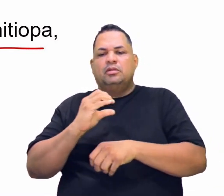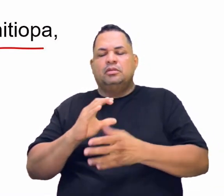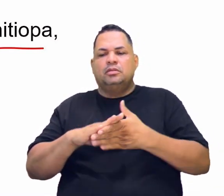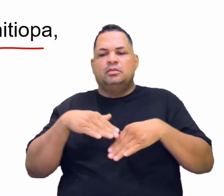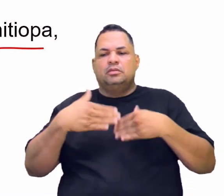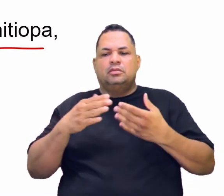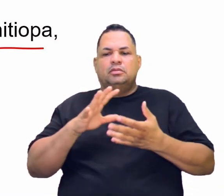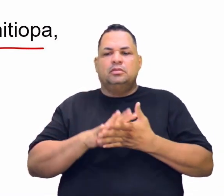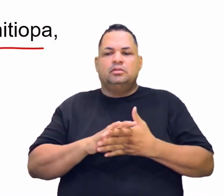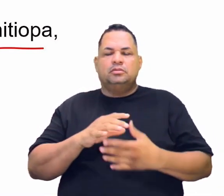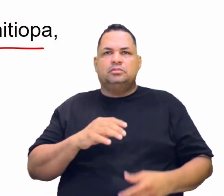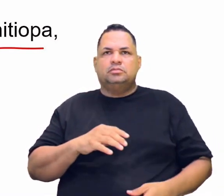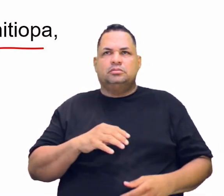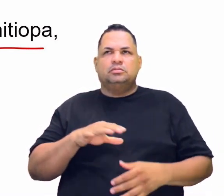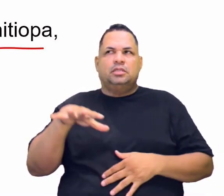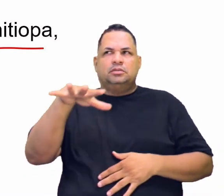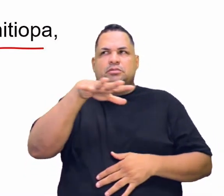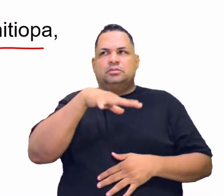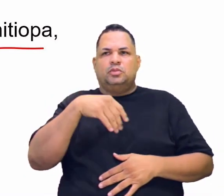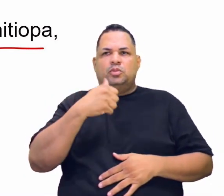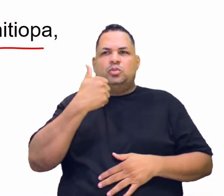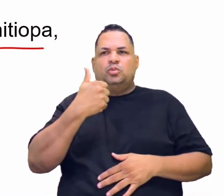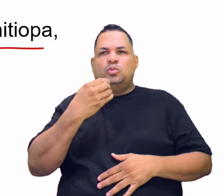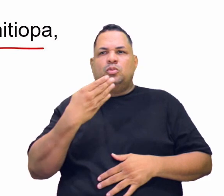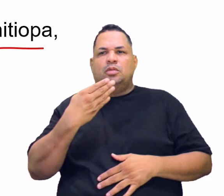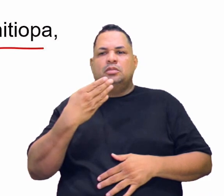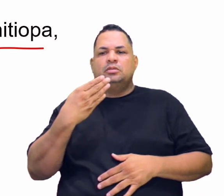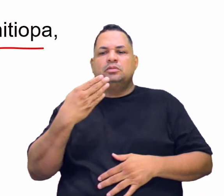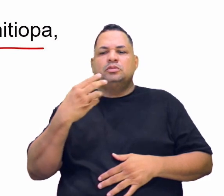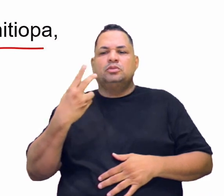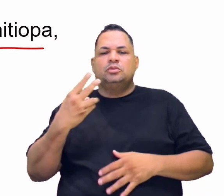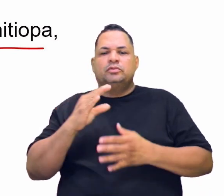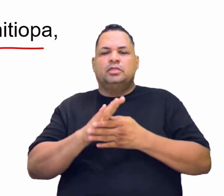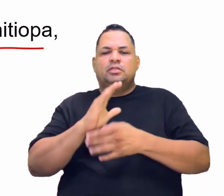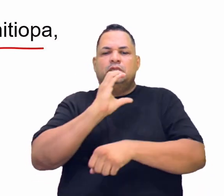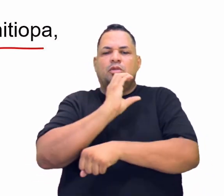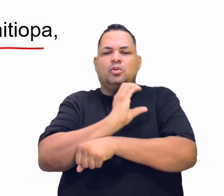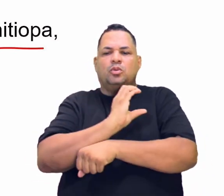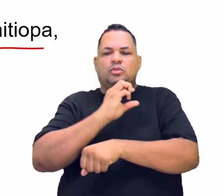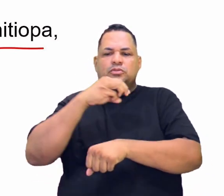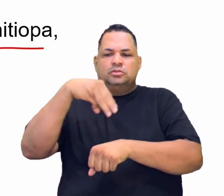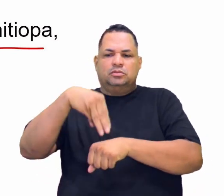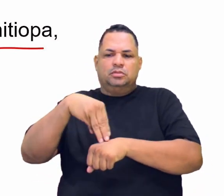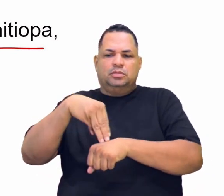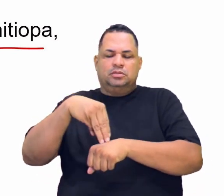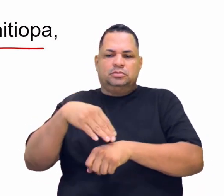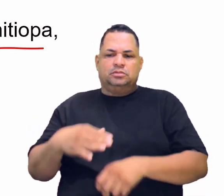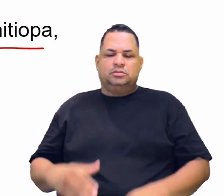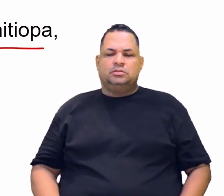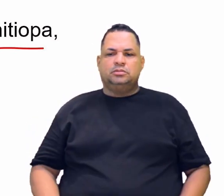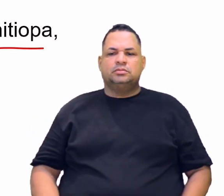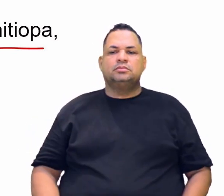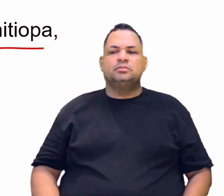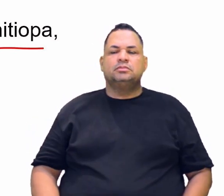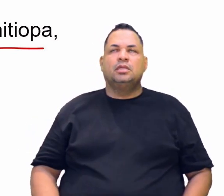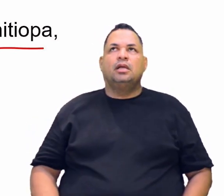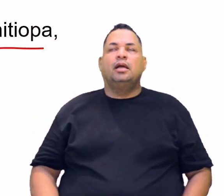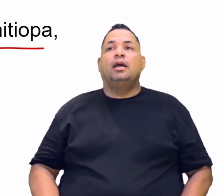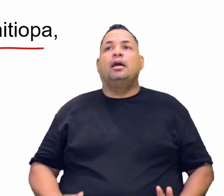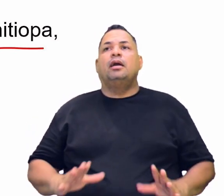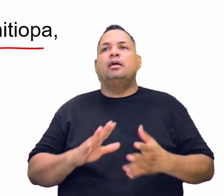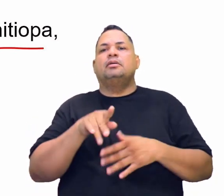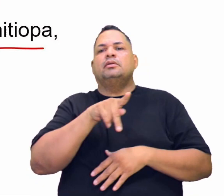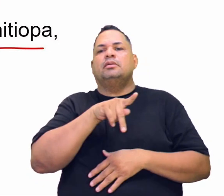na 142, que vai para Costa Marques. Então, tanto os Urupá como também... professor,